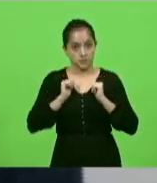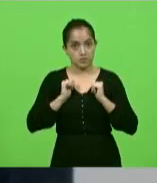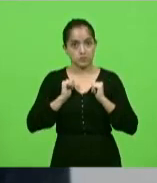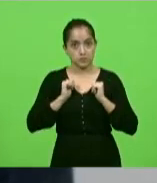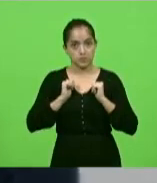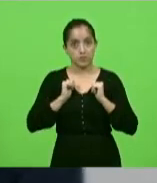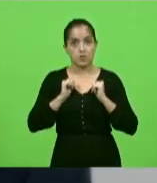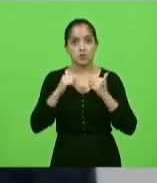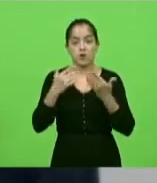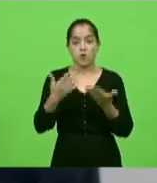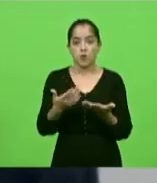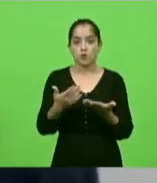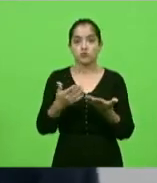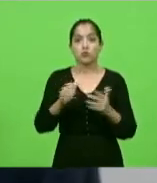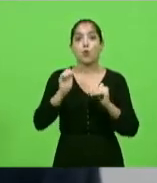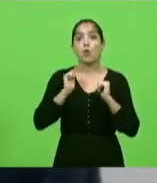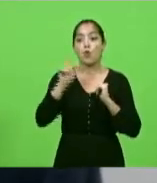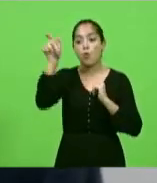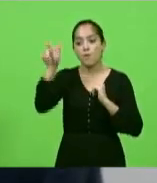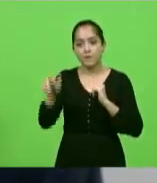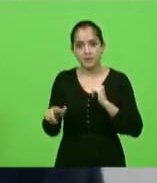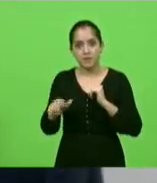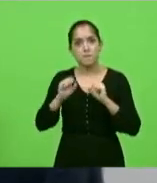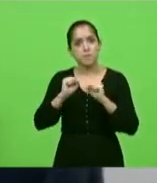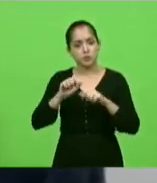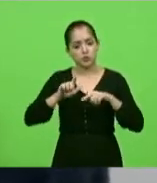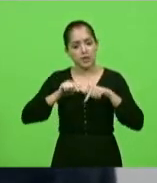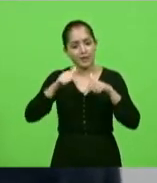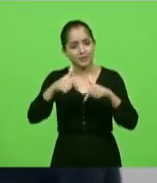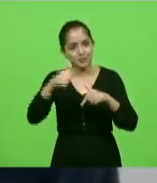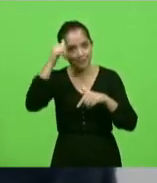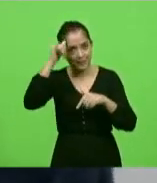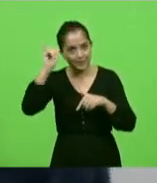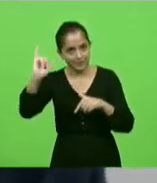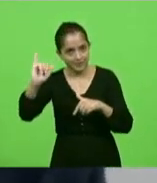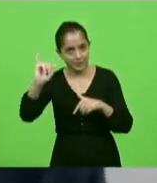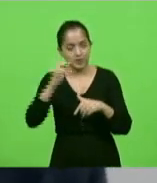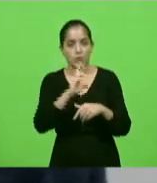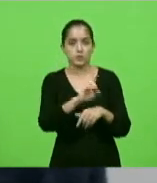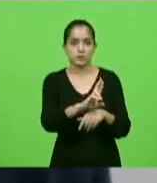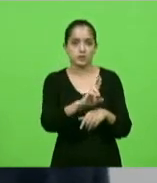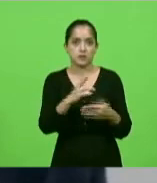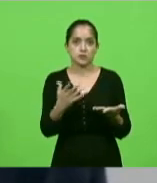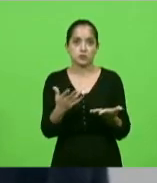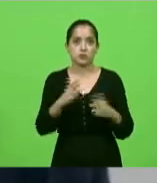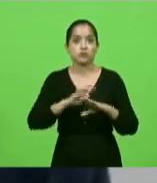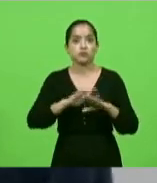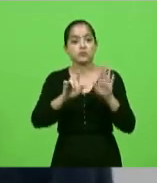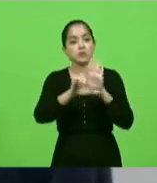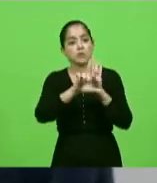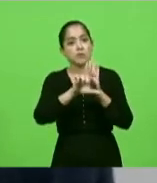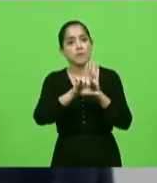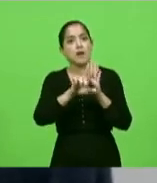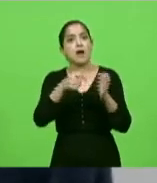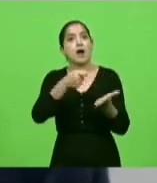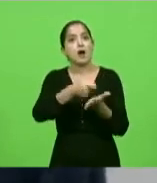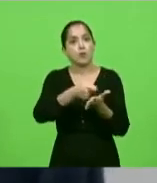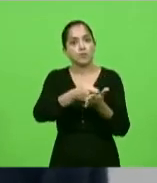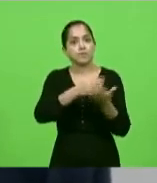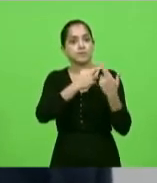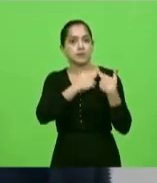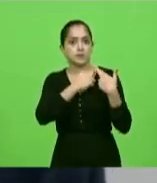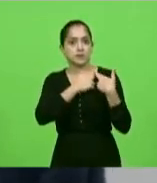relevante, onde o omitente devia e podia agir para evitar o resultado, quando tenha por lei a obrigação e o